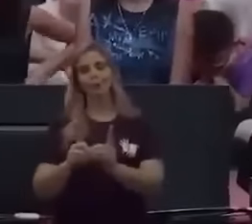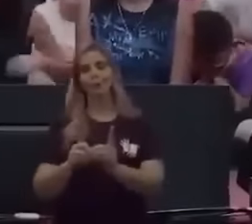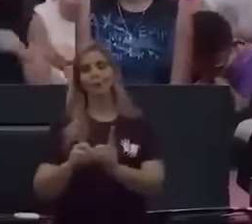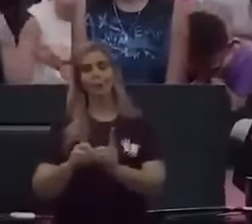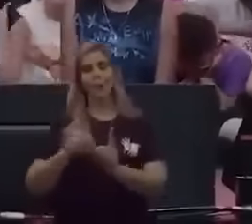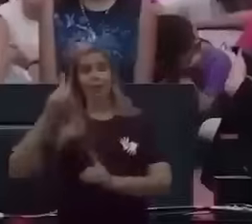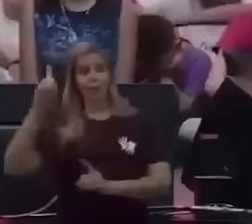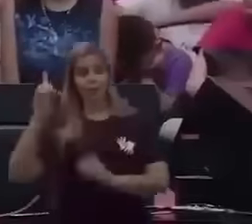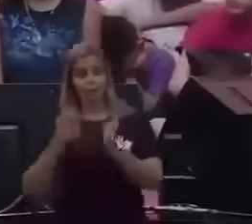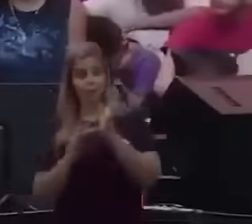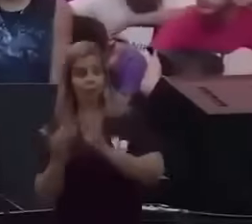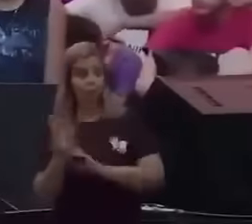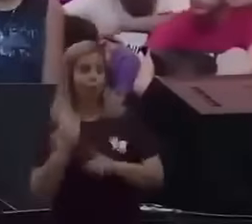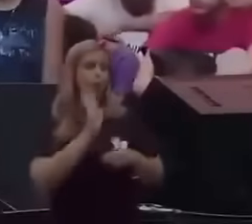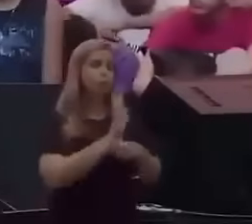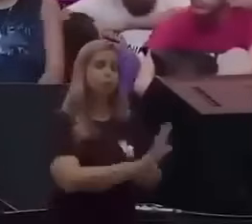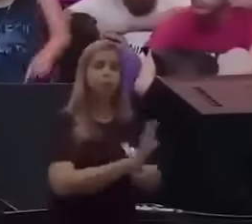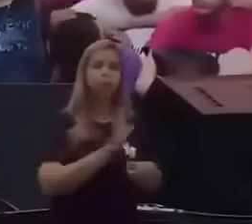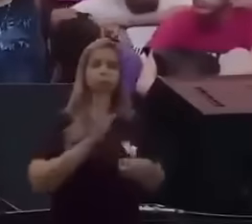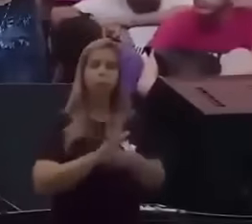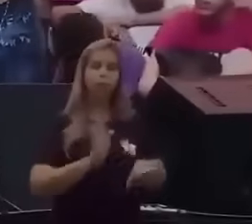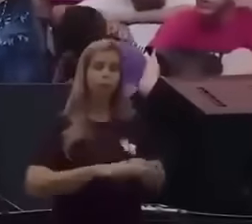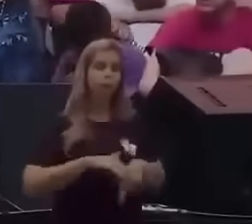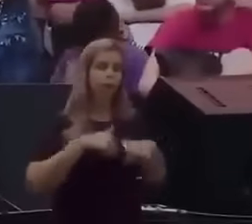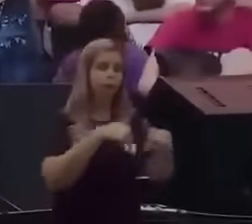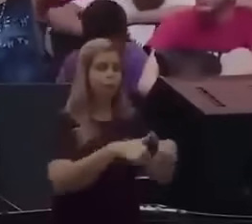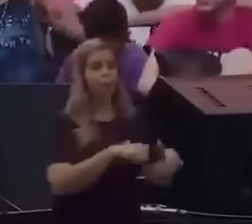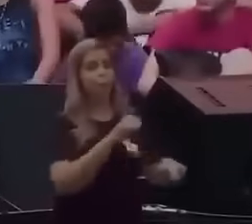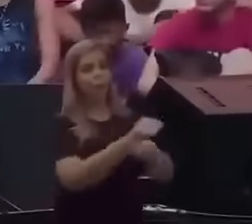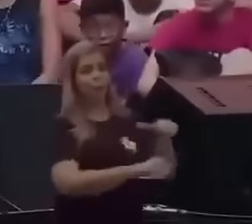em Pedro Jesus vai continuar trabalhando.